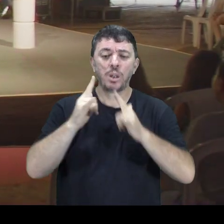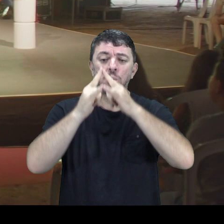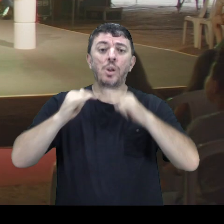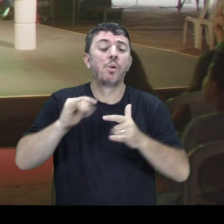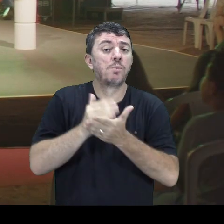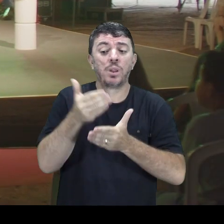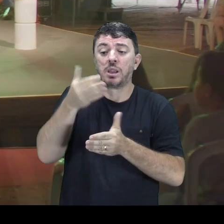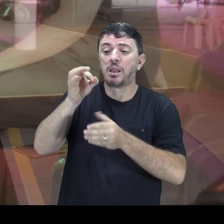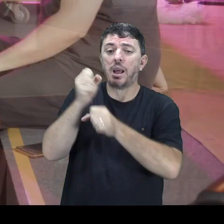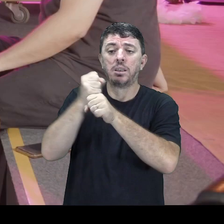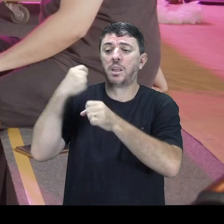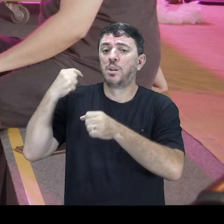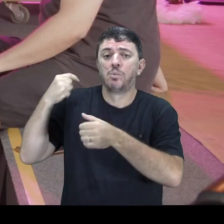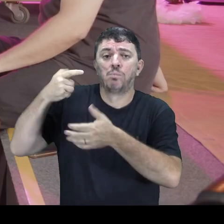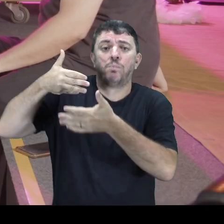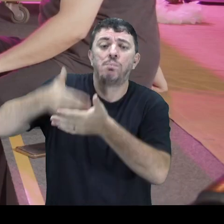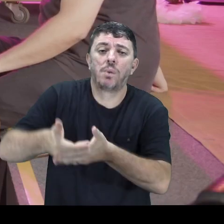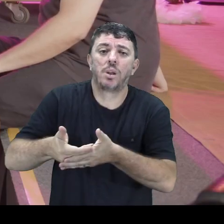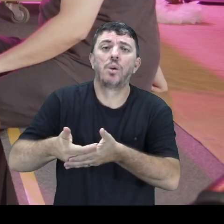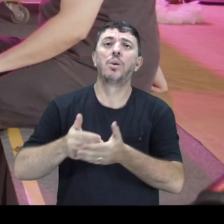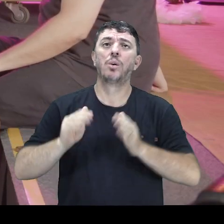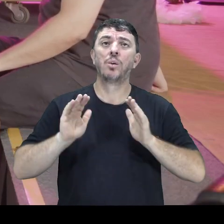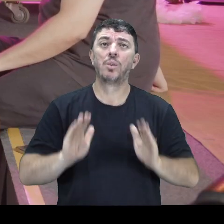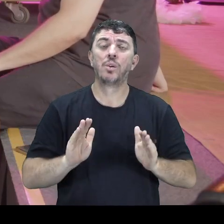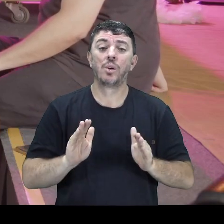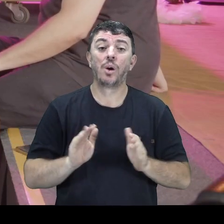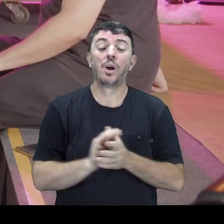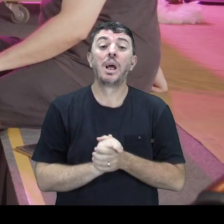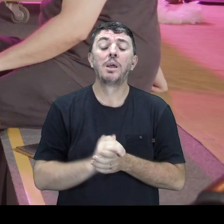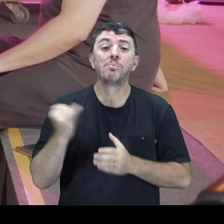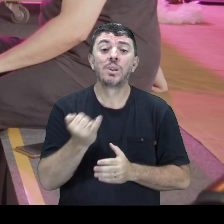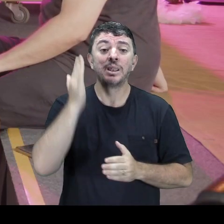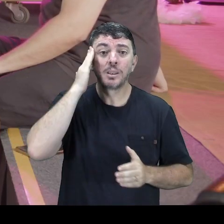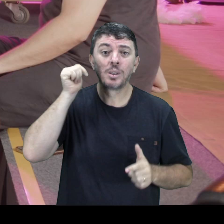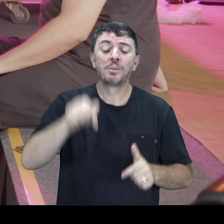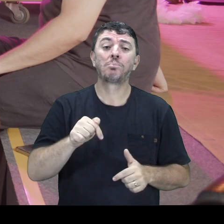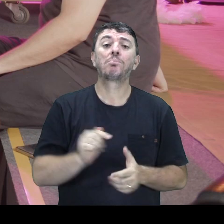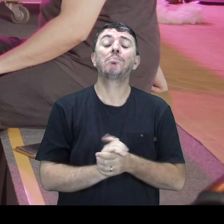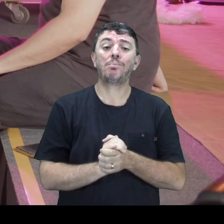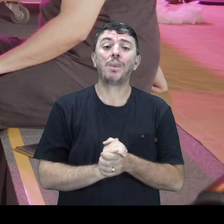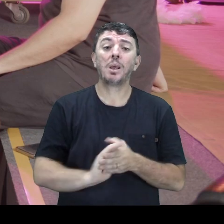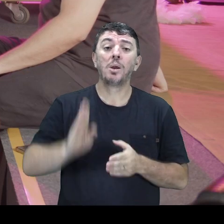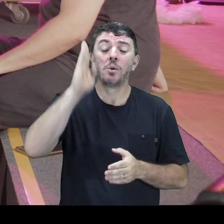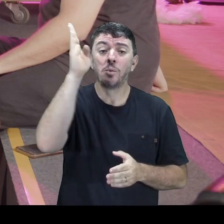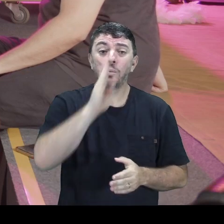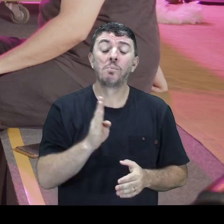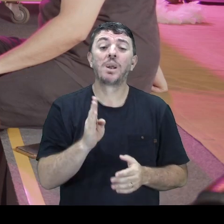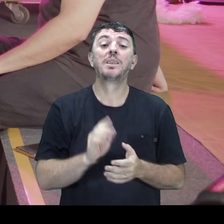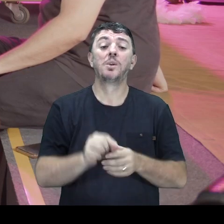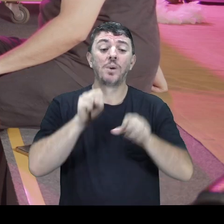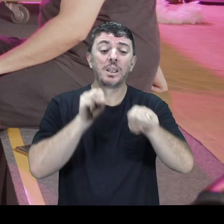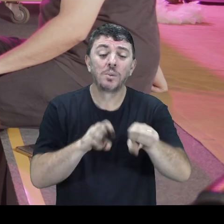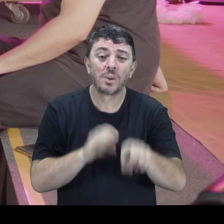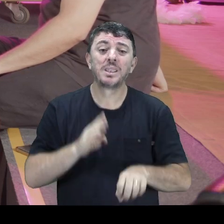cá. Eu acho que o Zé, quer dizer, é maravilhoso saber que ele está aqui, mas o Brasil deve muito à educação brasileira e